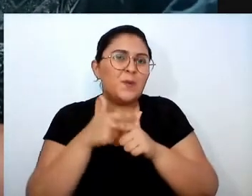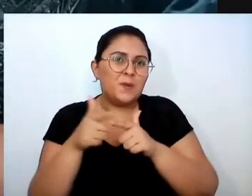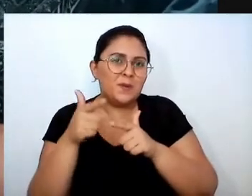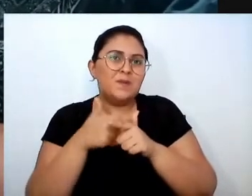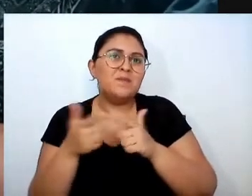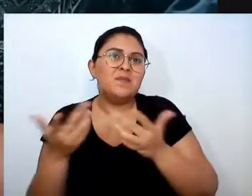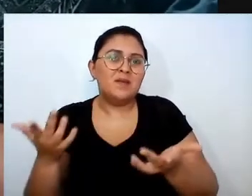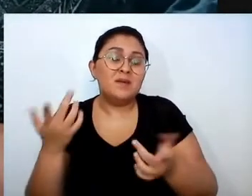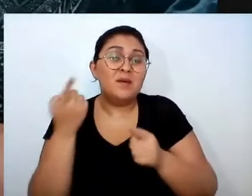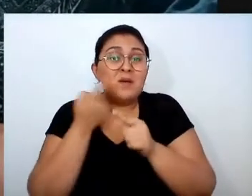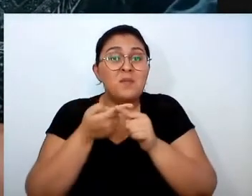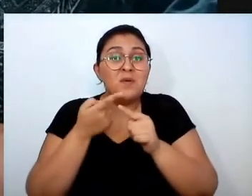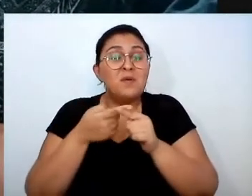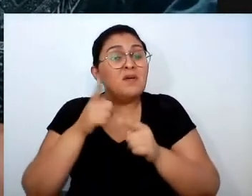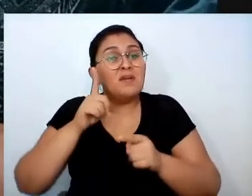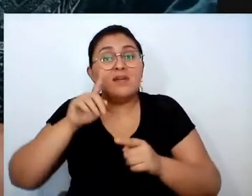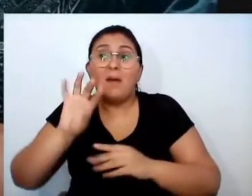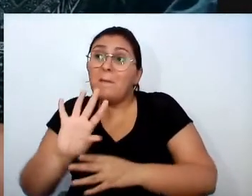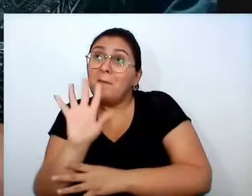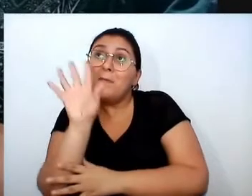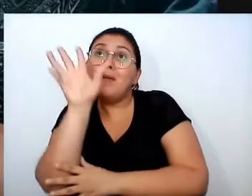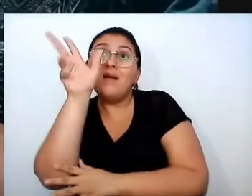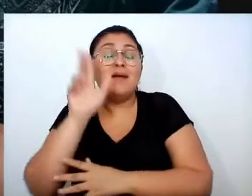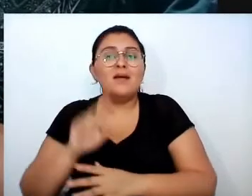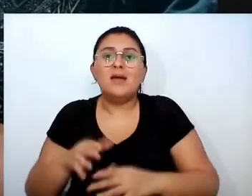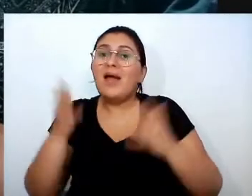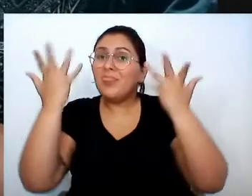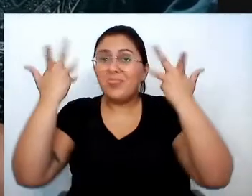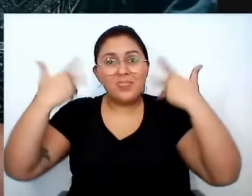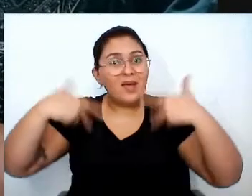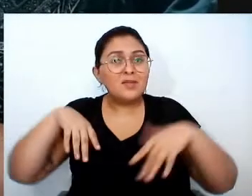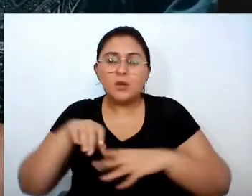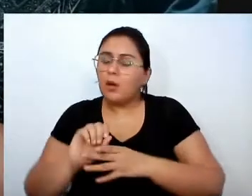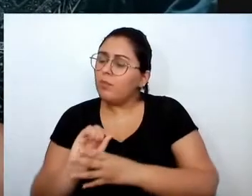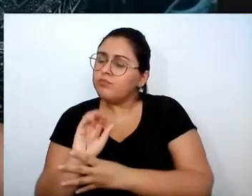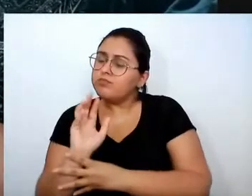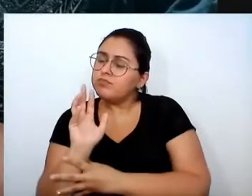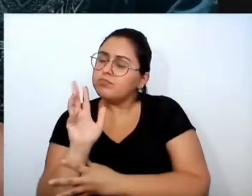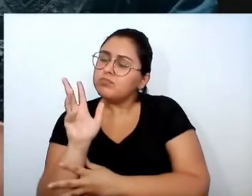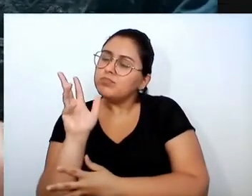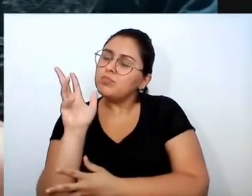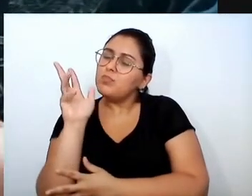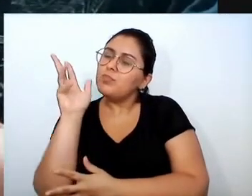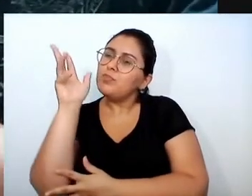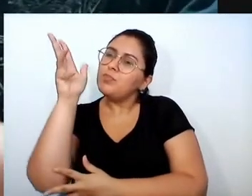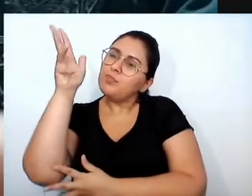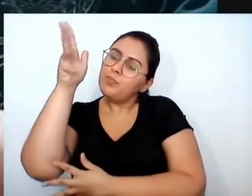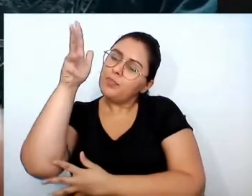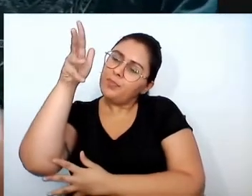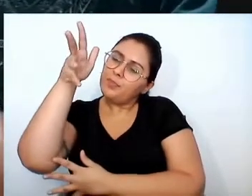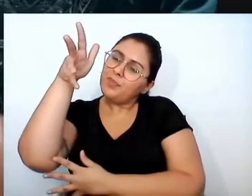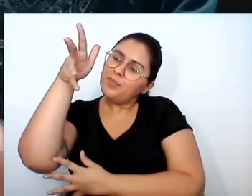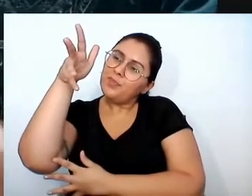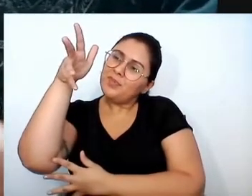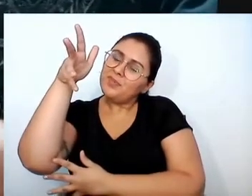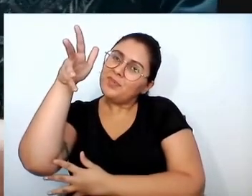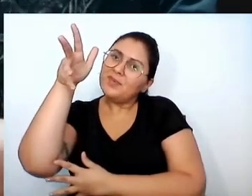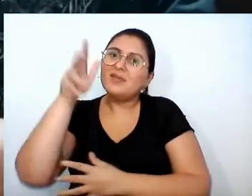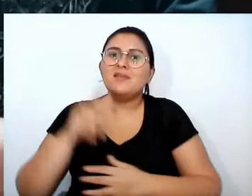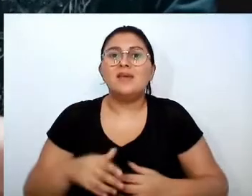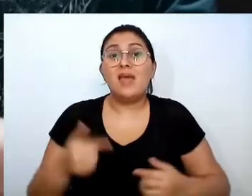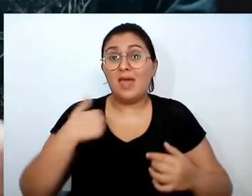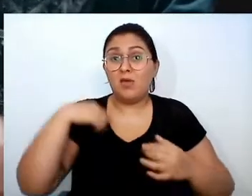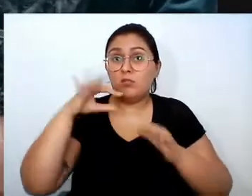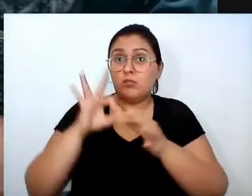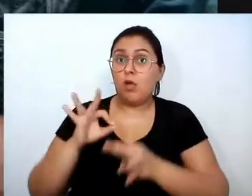porque, como são plantas, né, eles crescem, né, então a tendência é que as Sim, palhas baixem, né, e vai. E